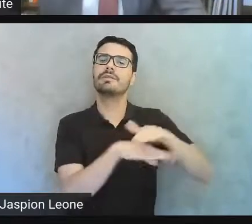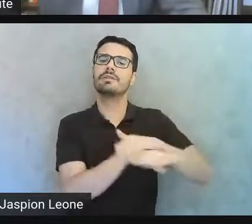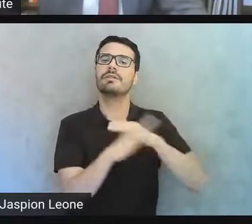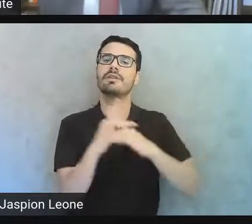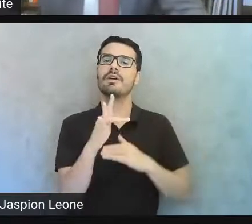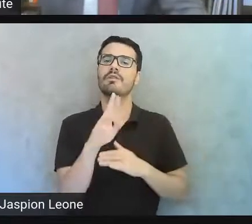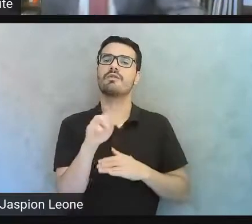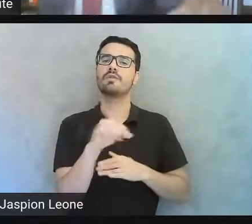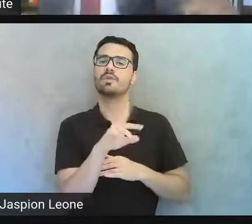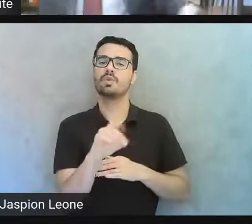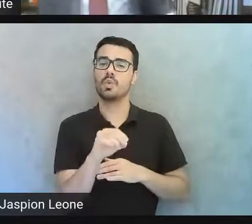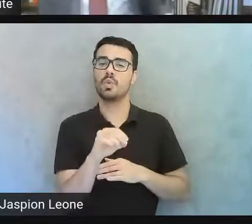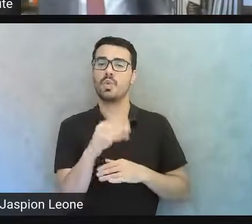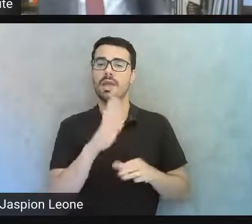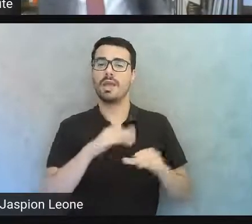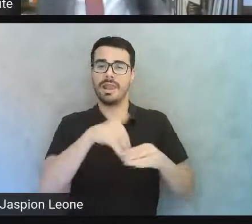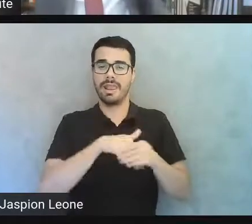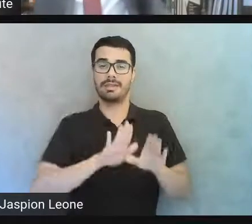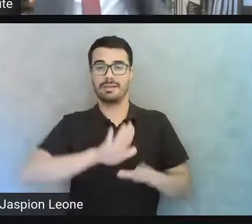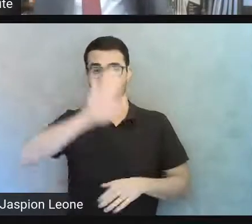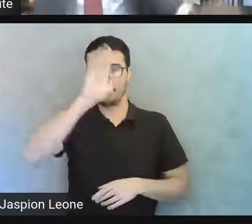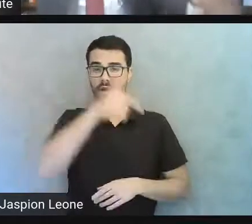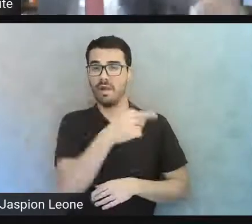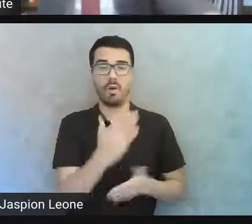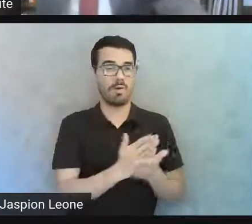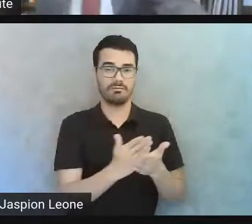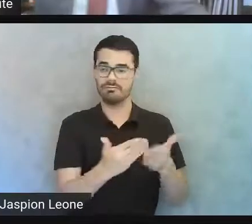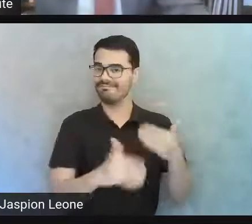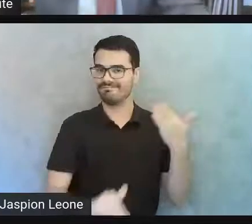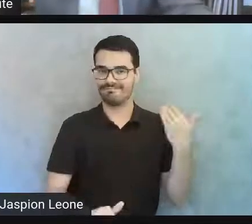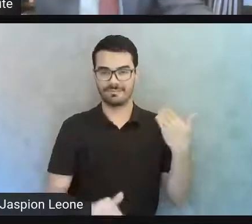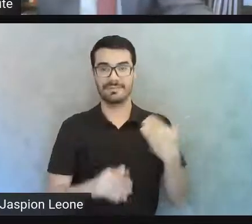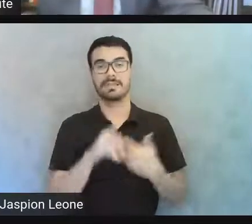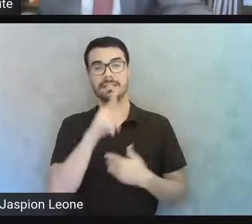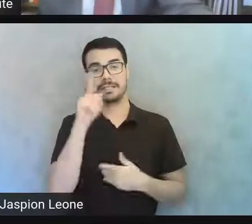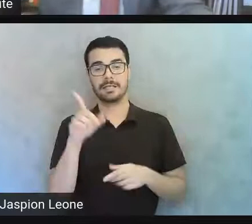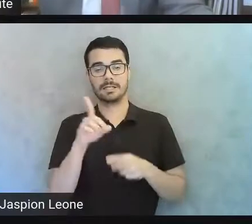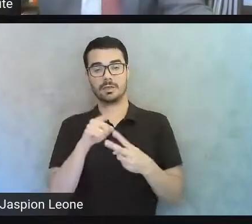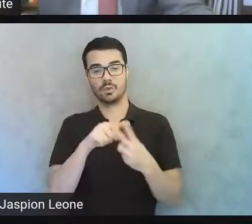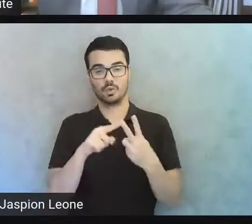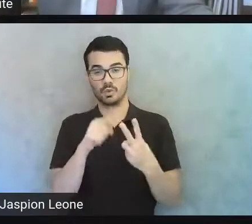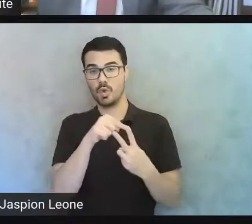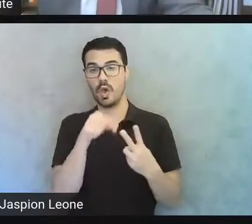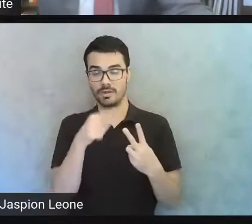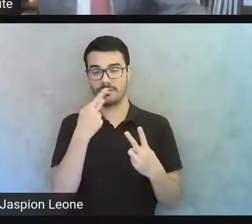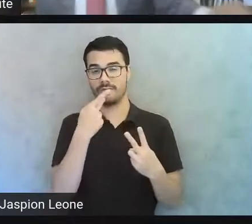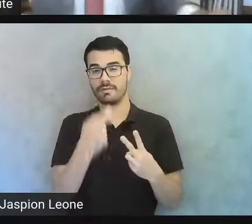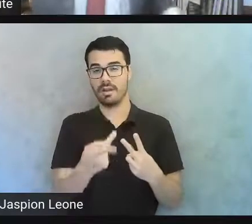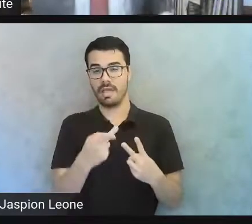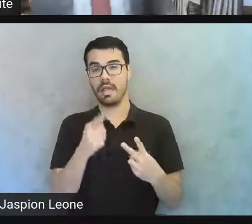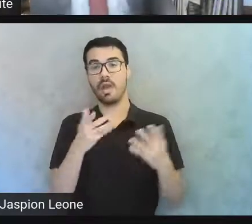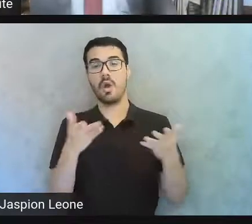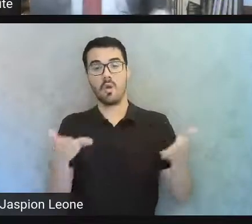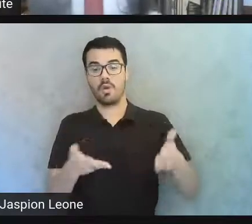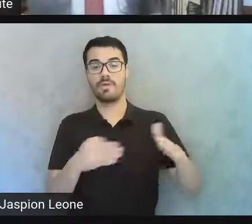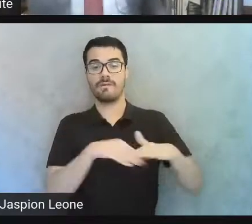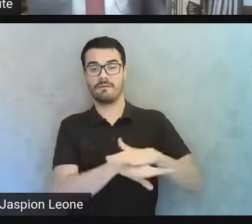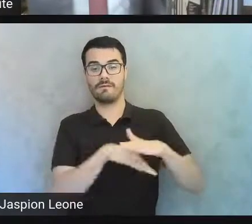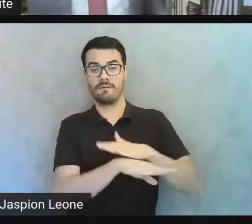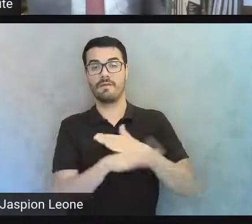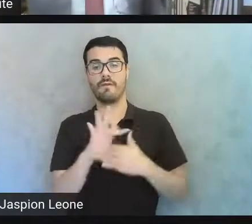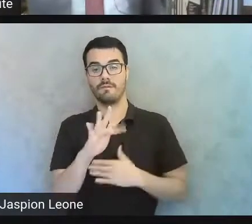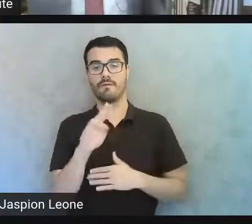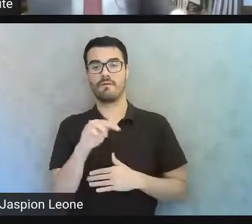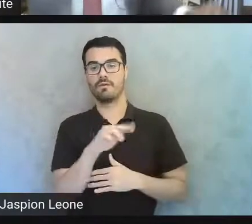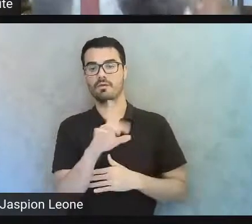eleitoral. Posso citar como exemplo, Dr. Bruno Reis e Dr. Bruno Caraza, embora o fundo seja recente,